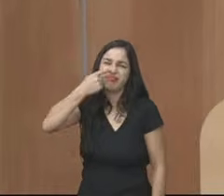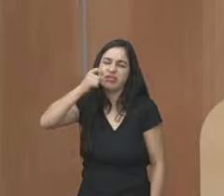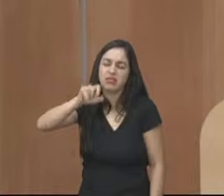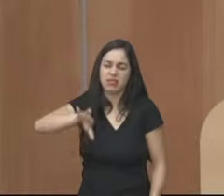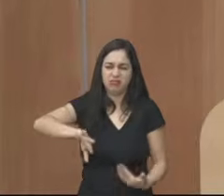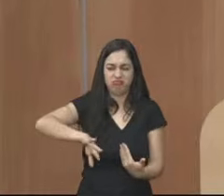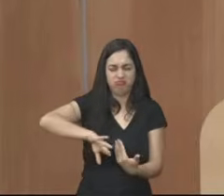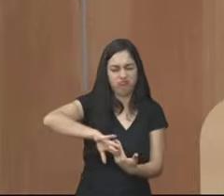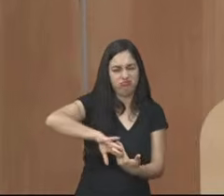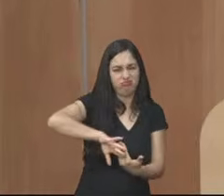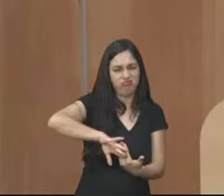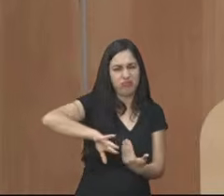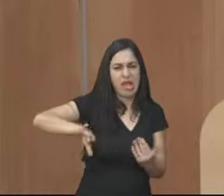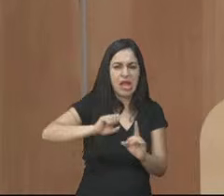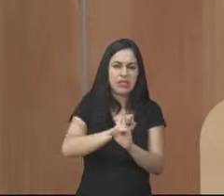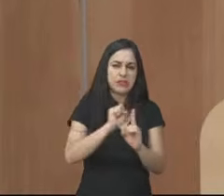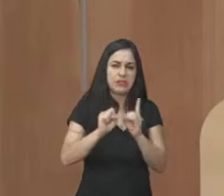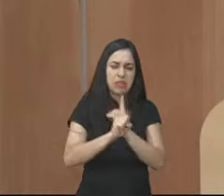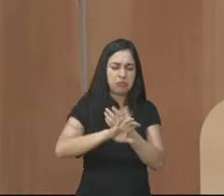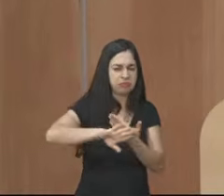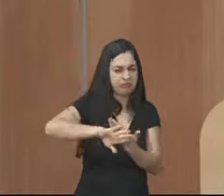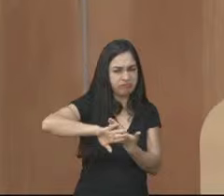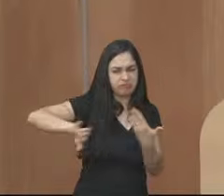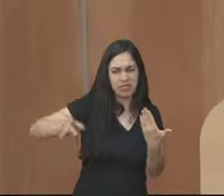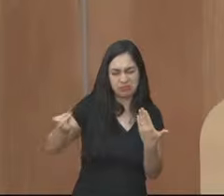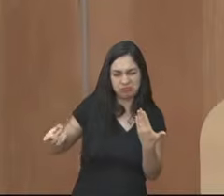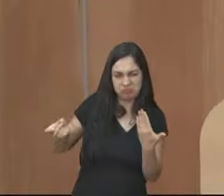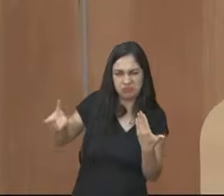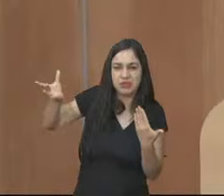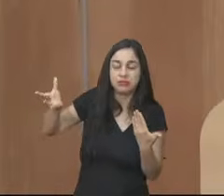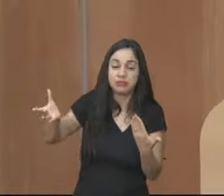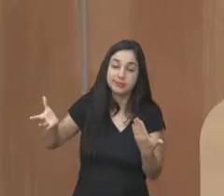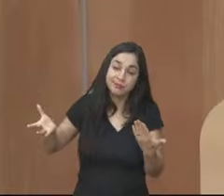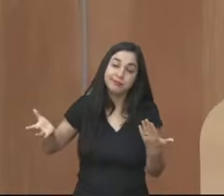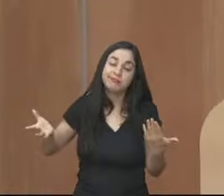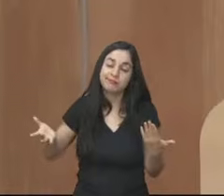sociedade. Pessoas que, apesar de serem